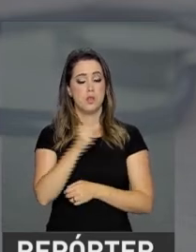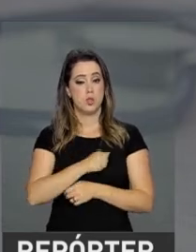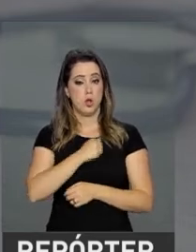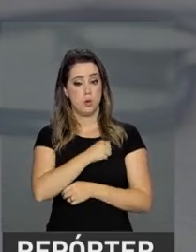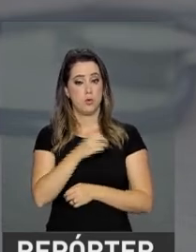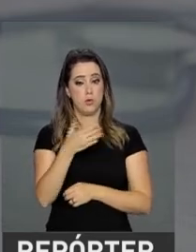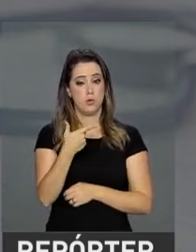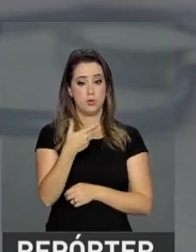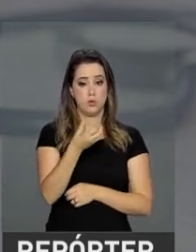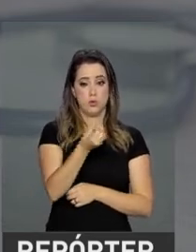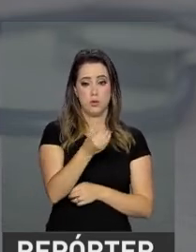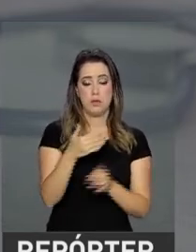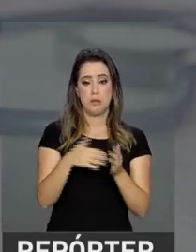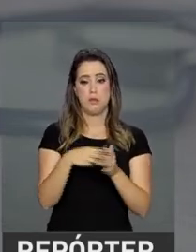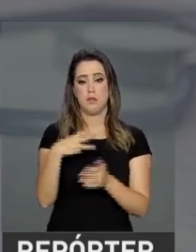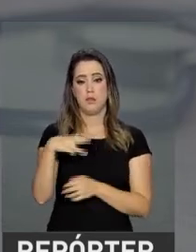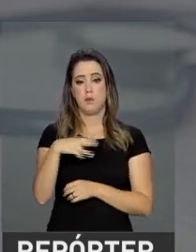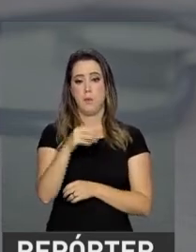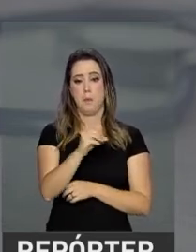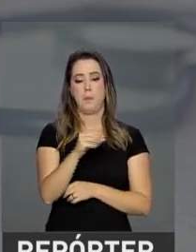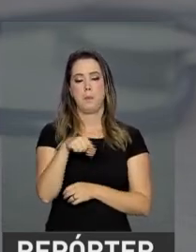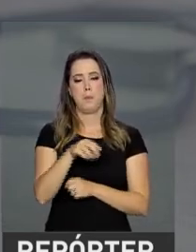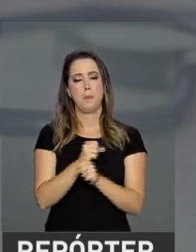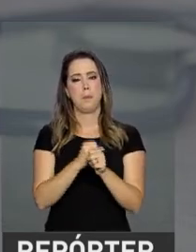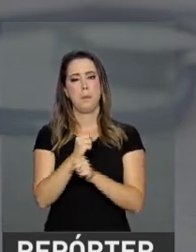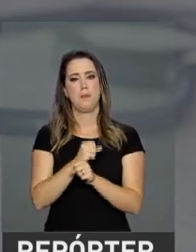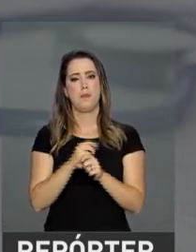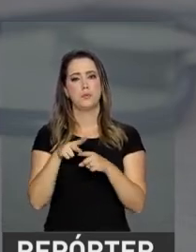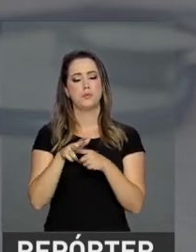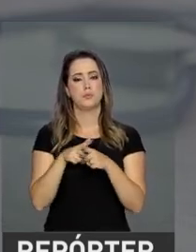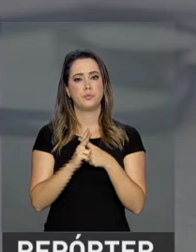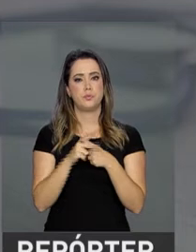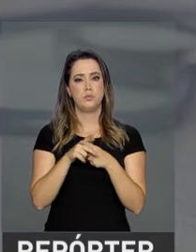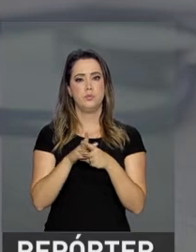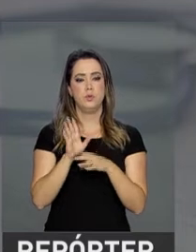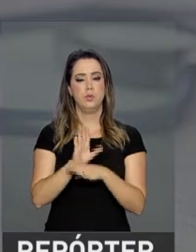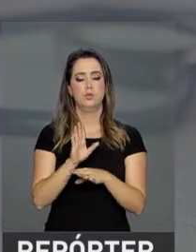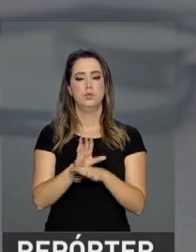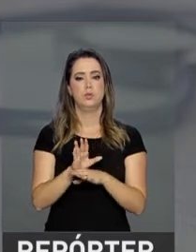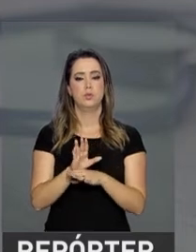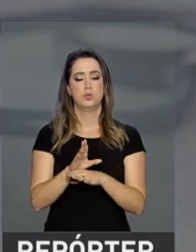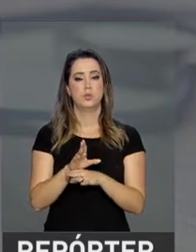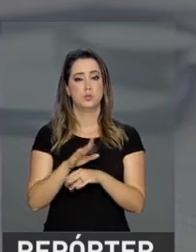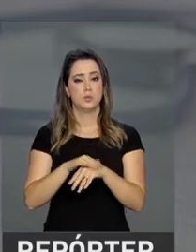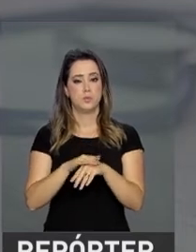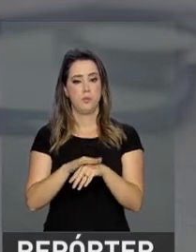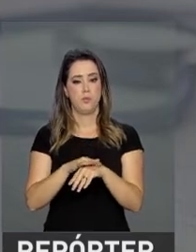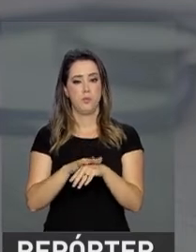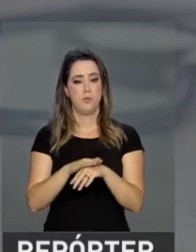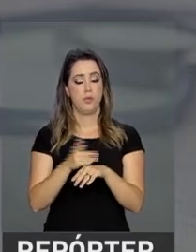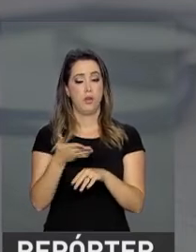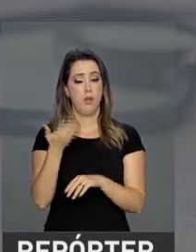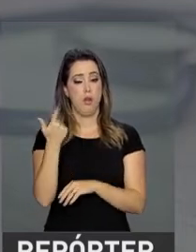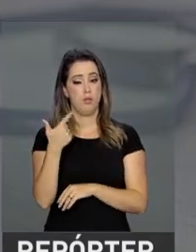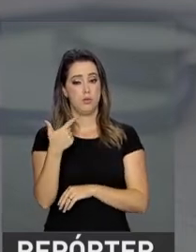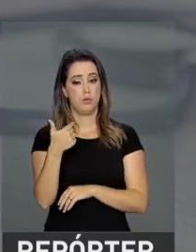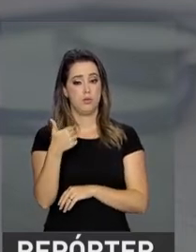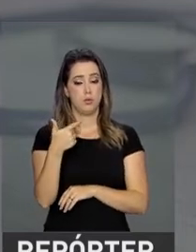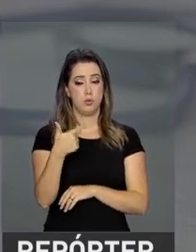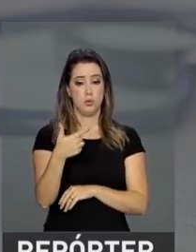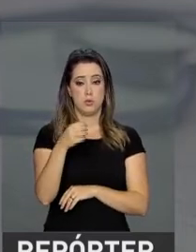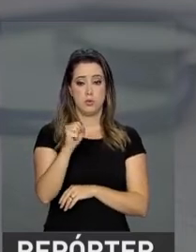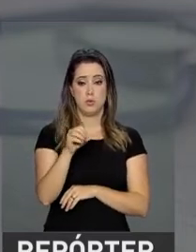2016 até março deste ano com a revisão de benefícios de auxílio-doença de cerca de 280 mil